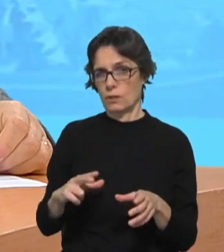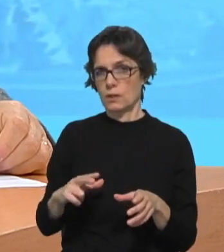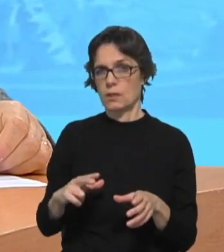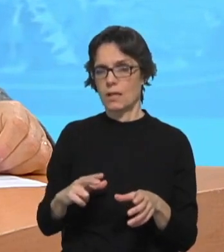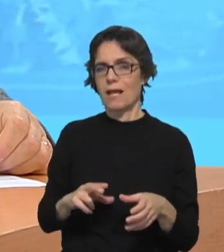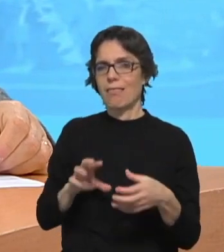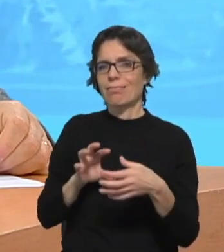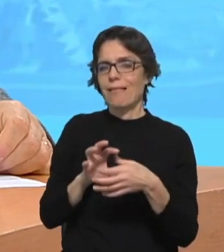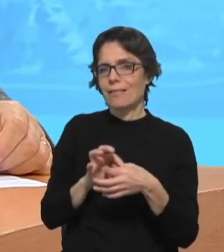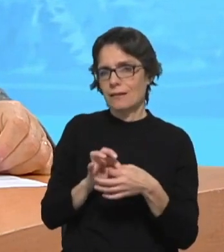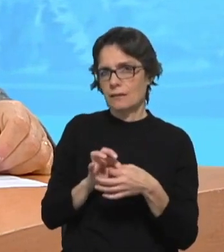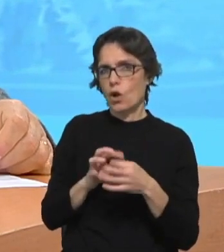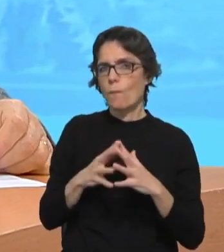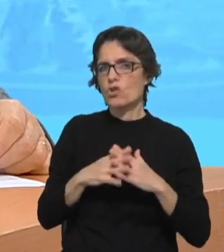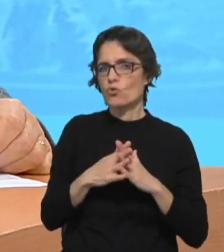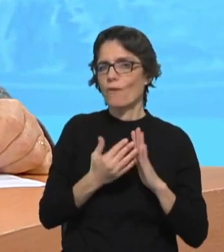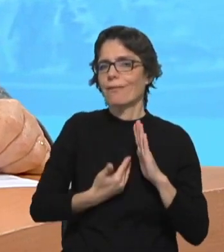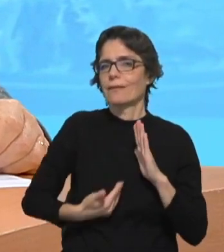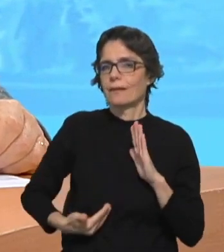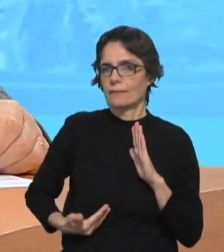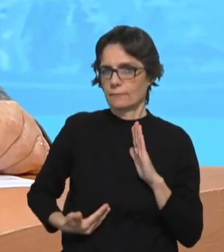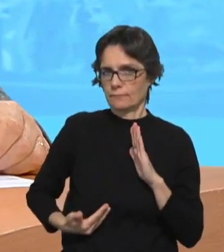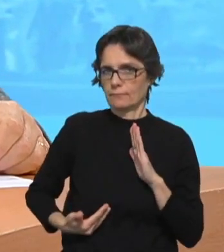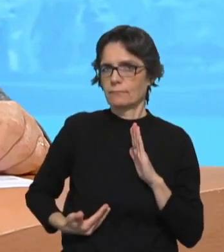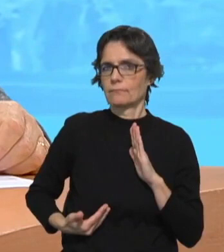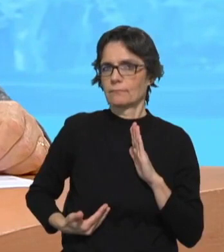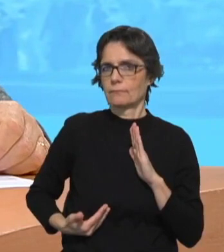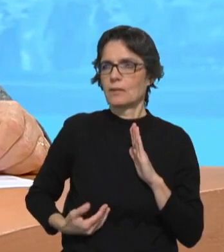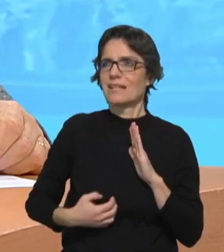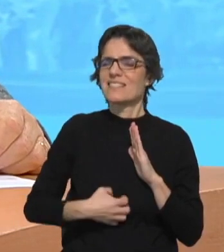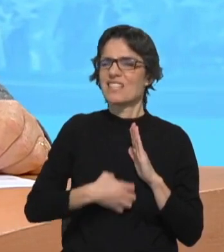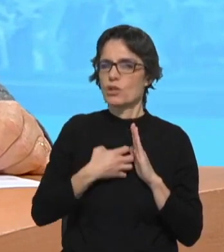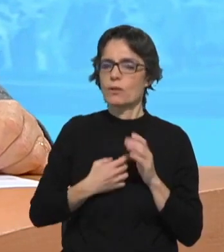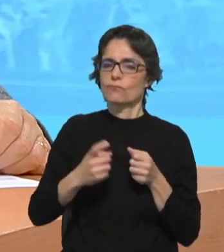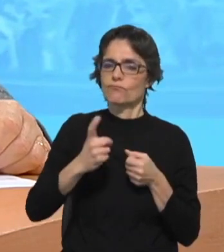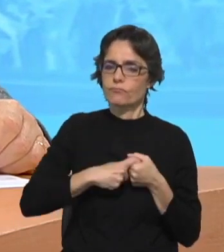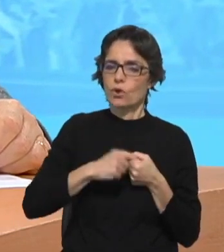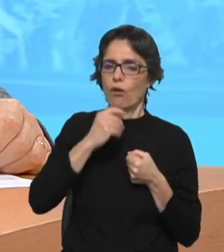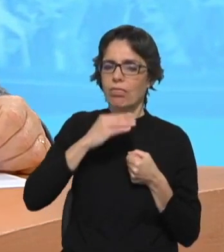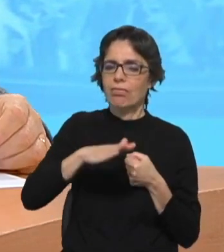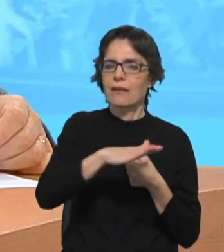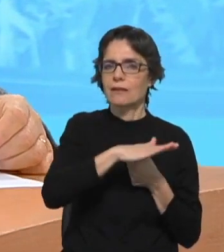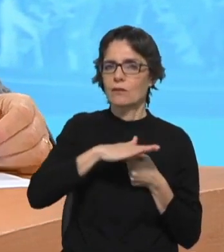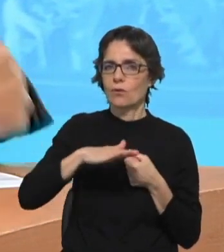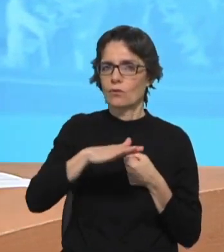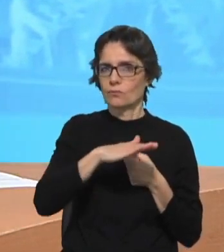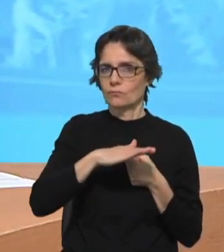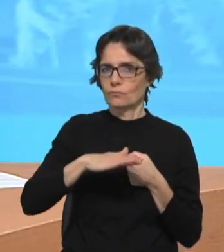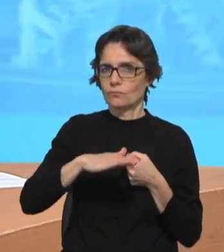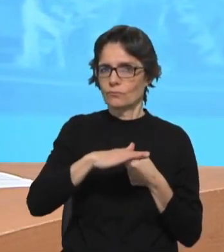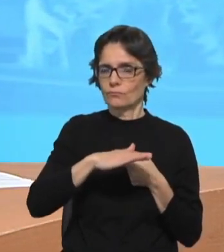esses dinamismos antigos, tradicionais, de pertença a um território e de alguma